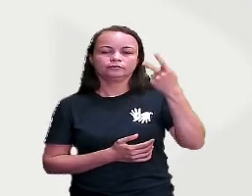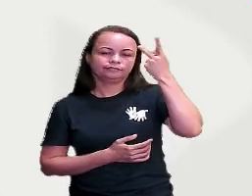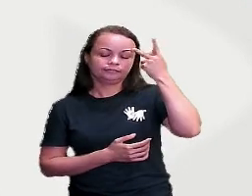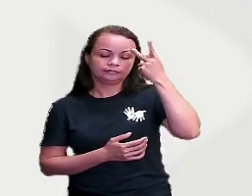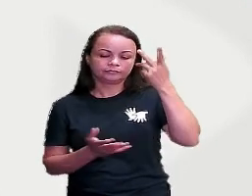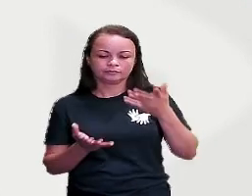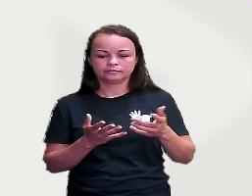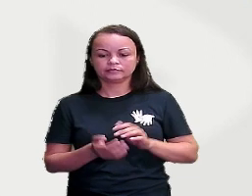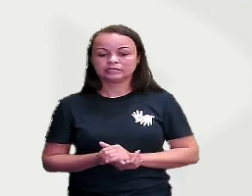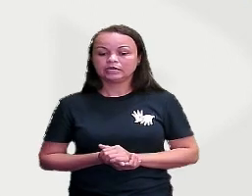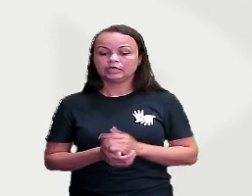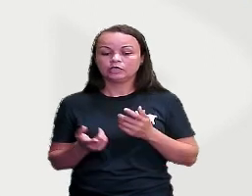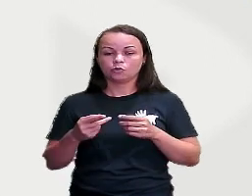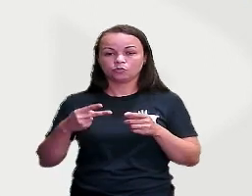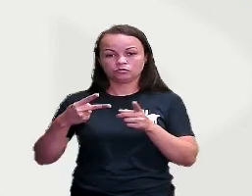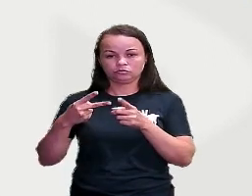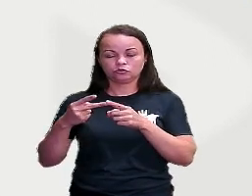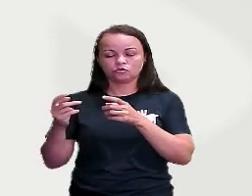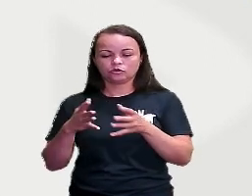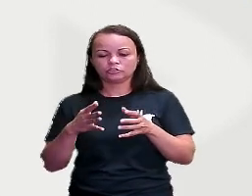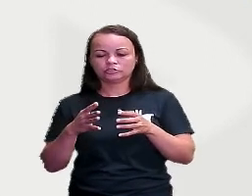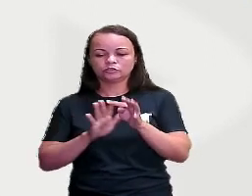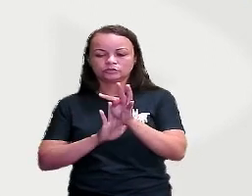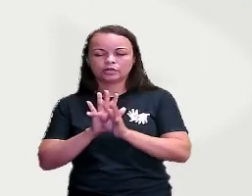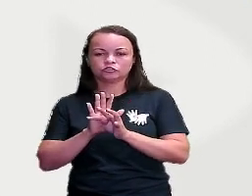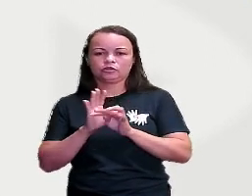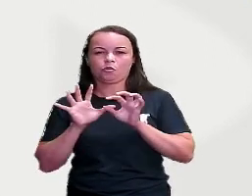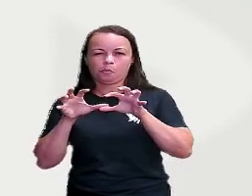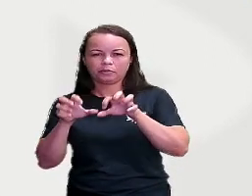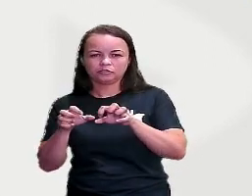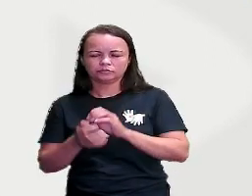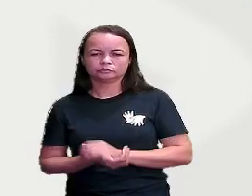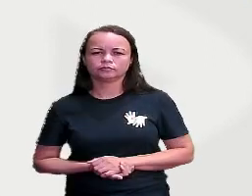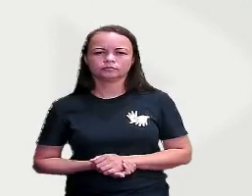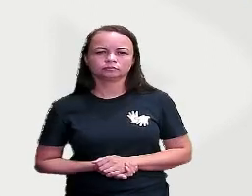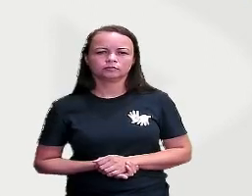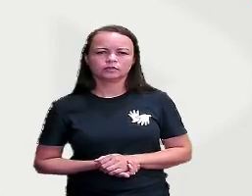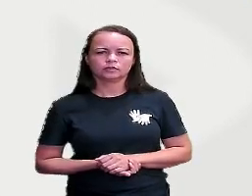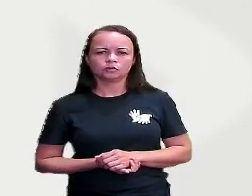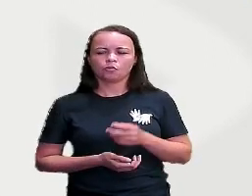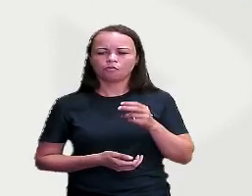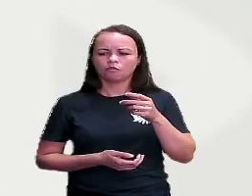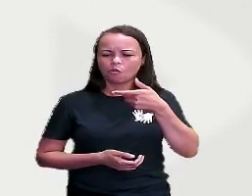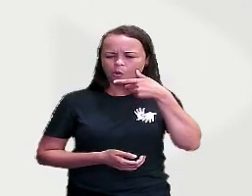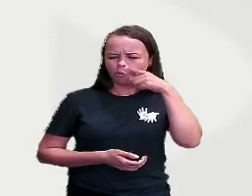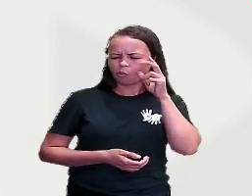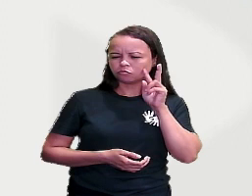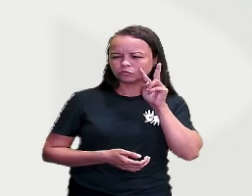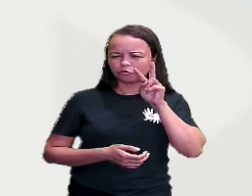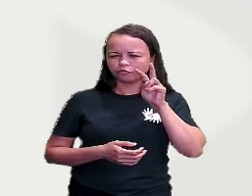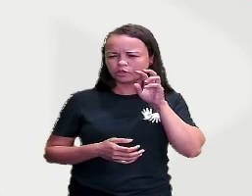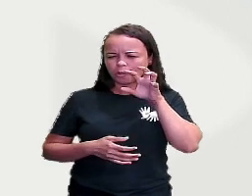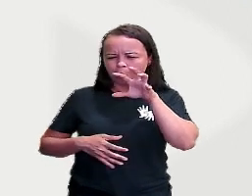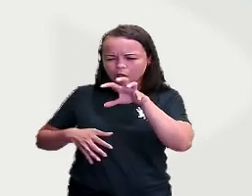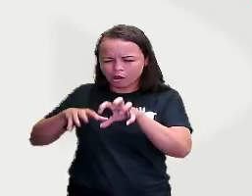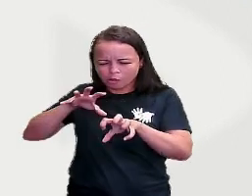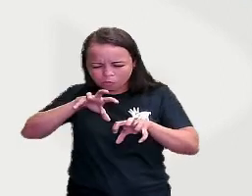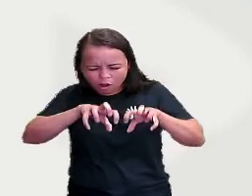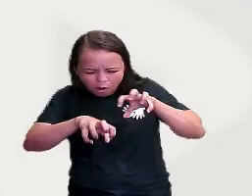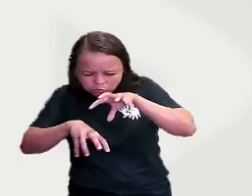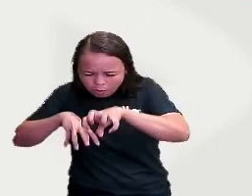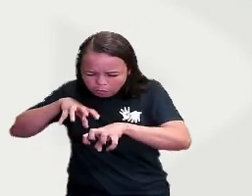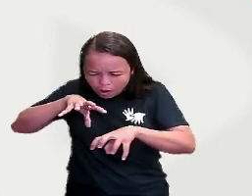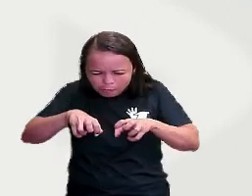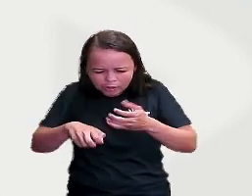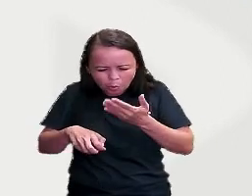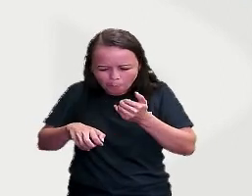por título O Bicho, e diz assim: Vi ontem um bicho na imundície do pátio, catando comida entre os